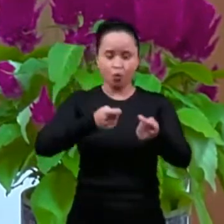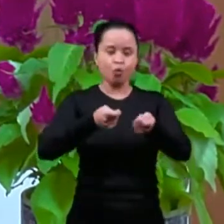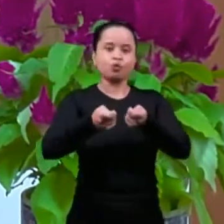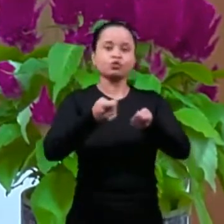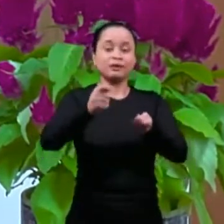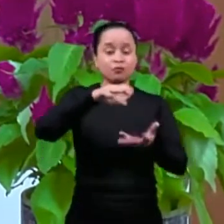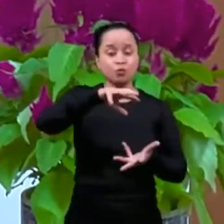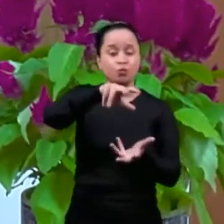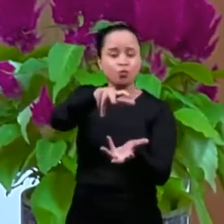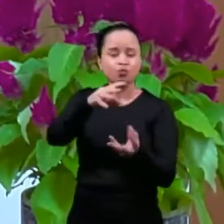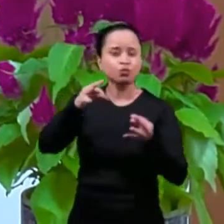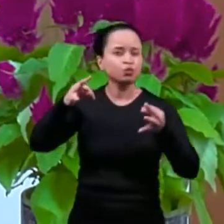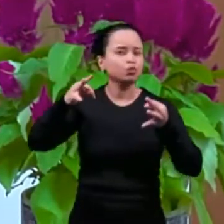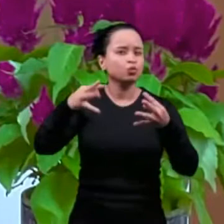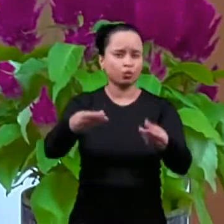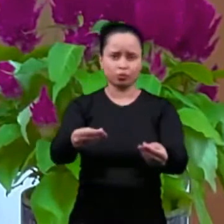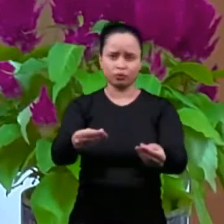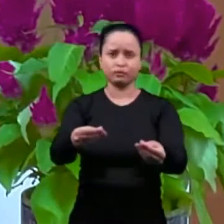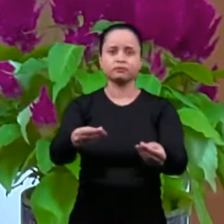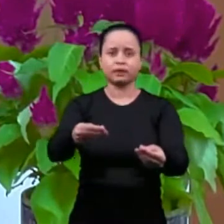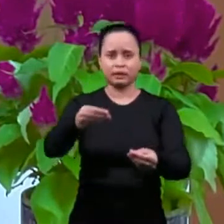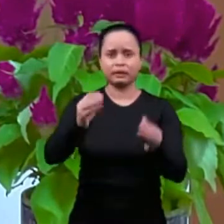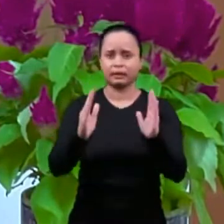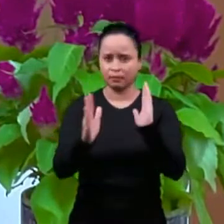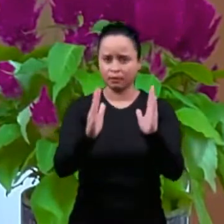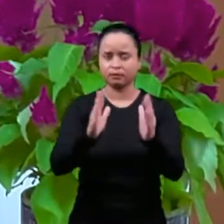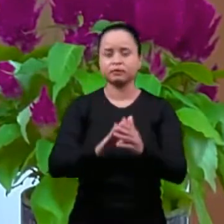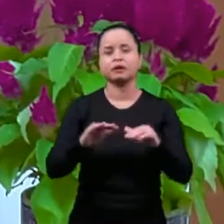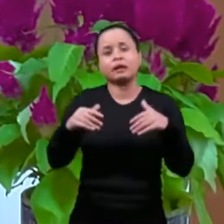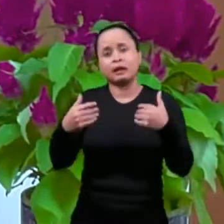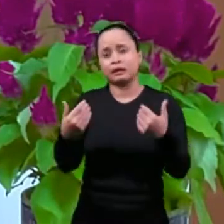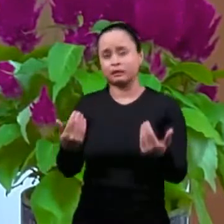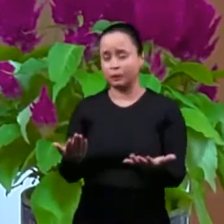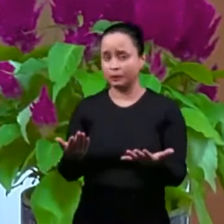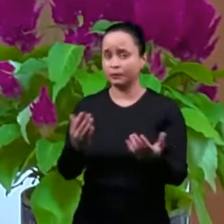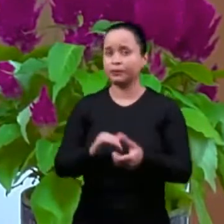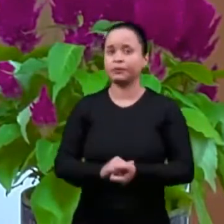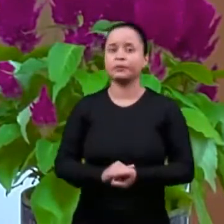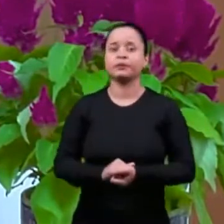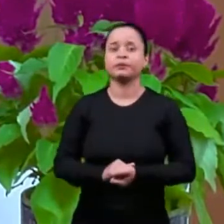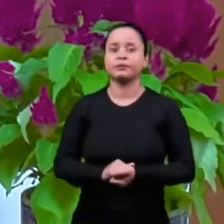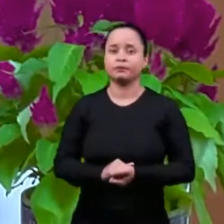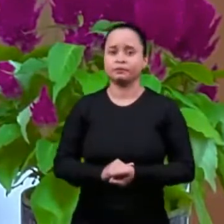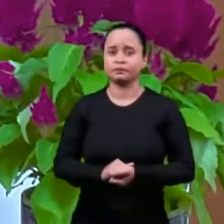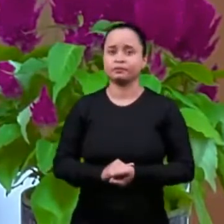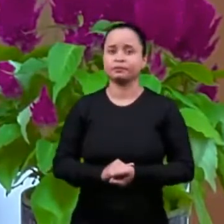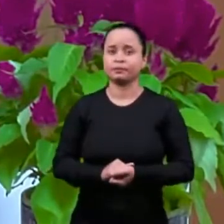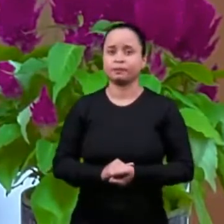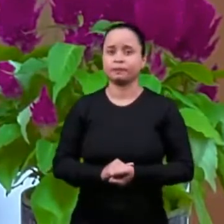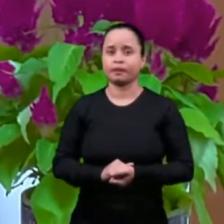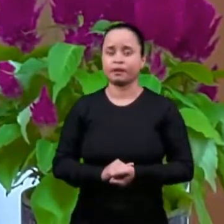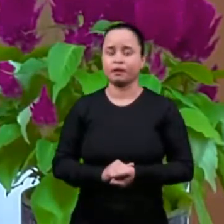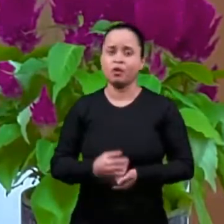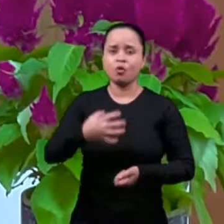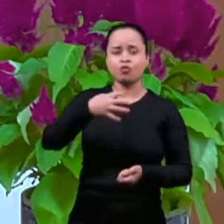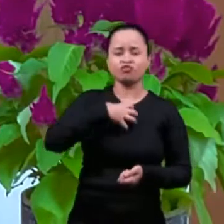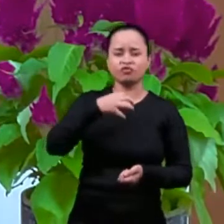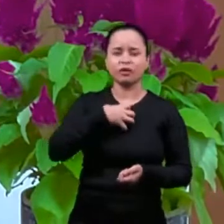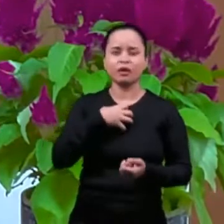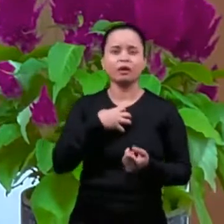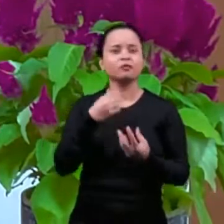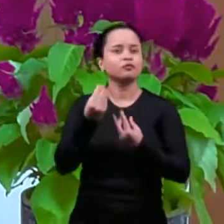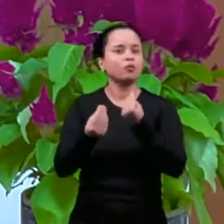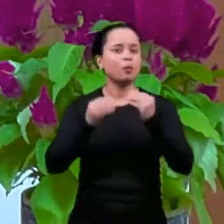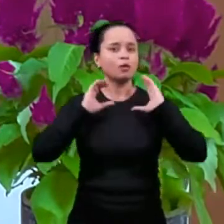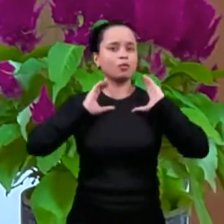mundo inteiro, e a forma como o Império se